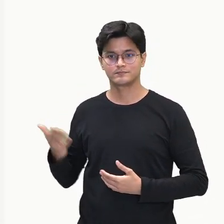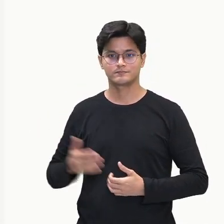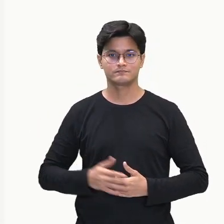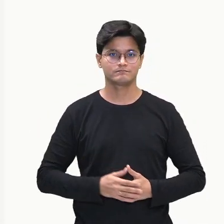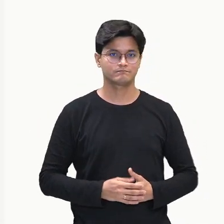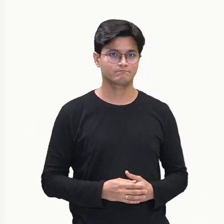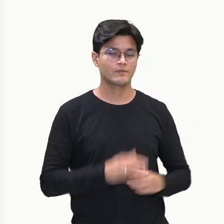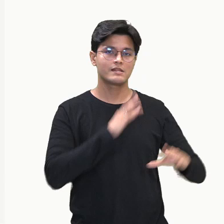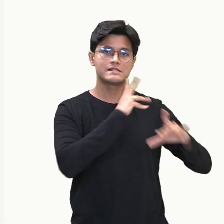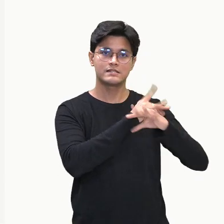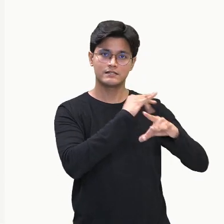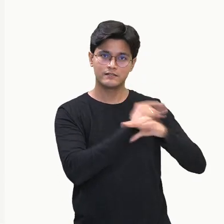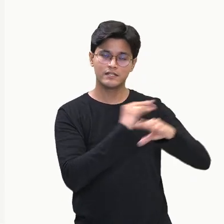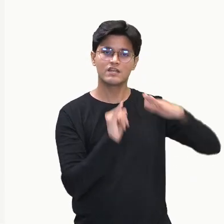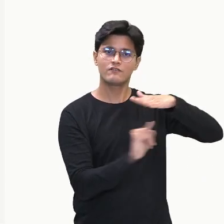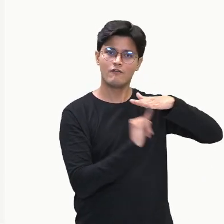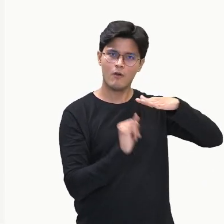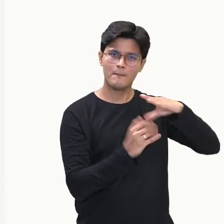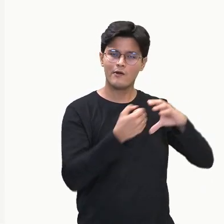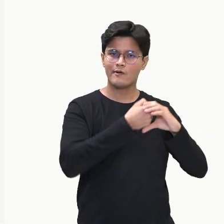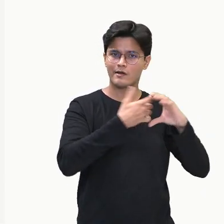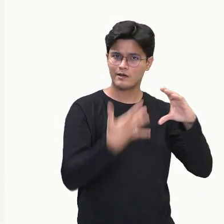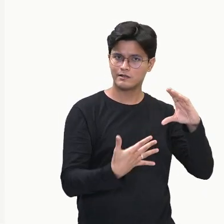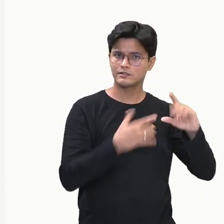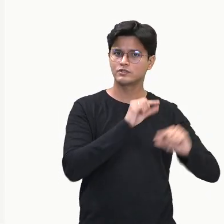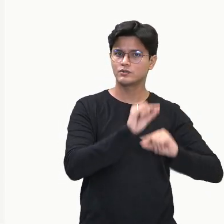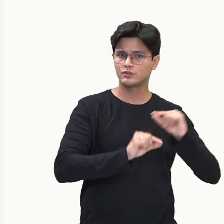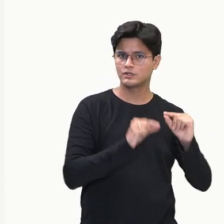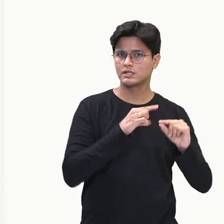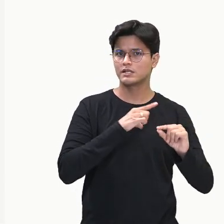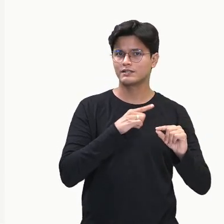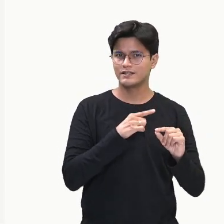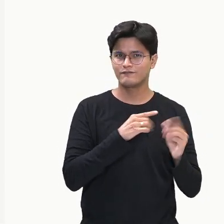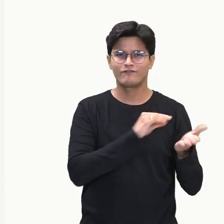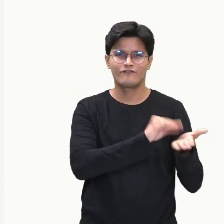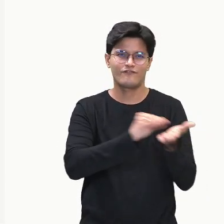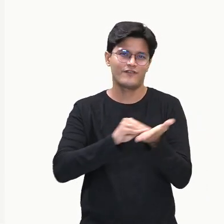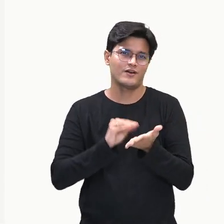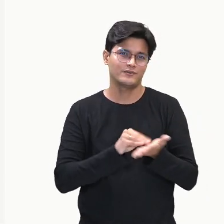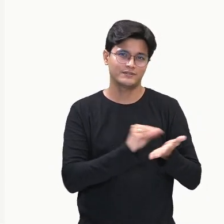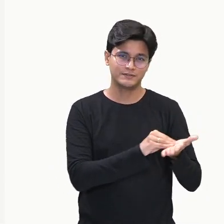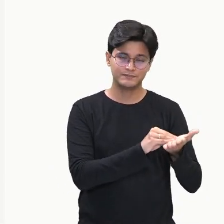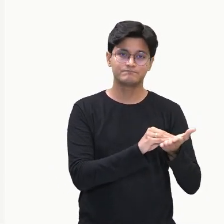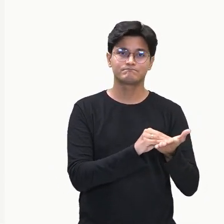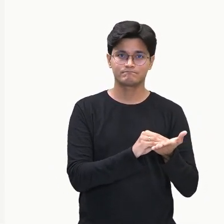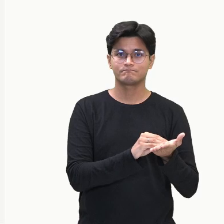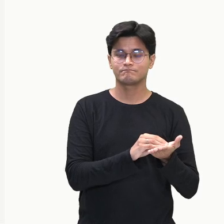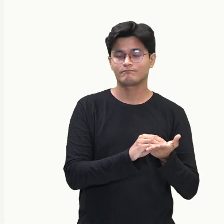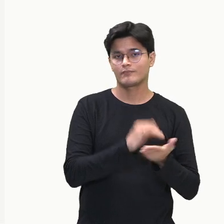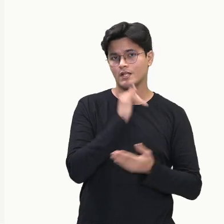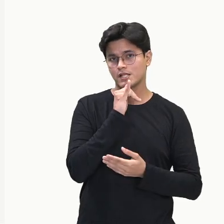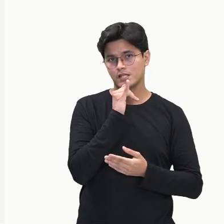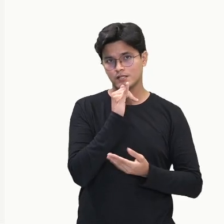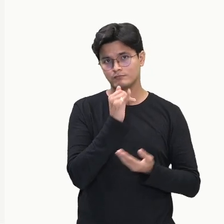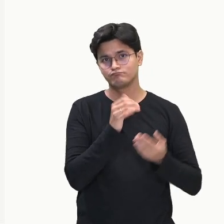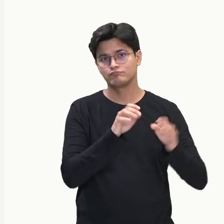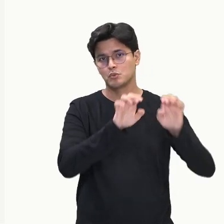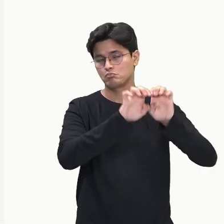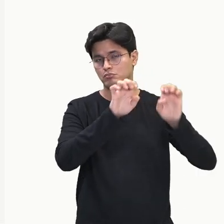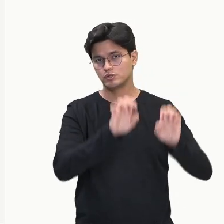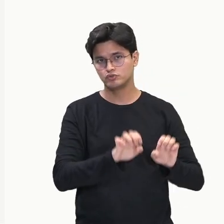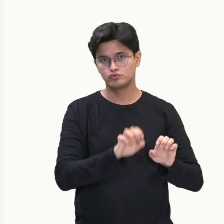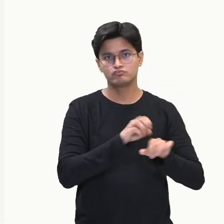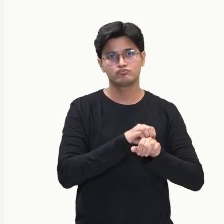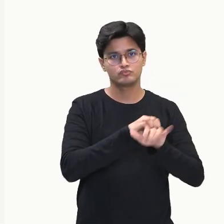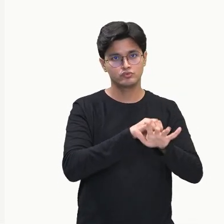cidade informal é caracterizada por várias deficiências, tanto na infraestrutura como em serviços,